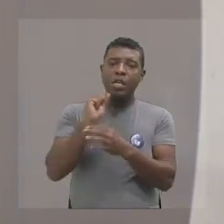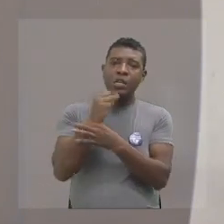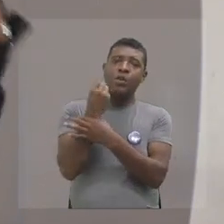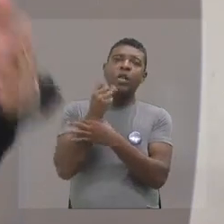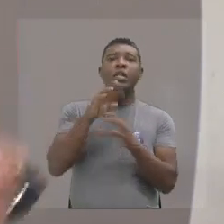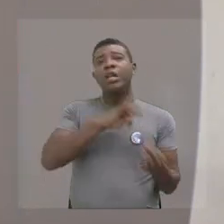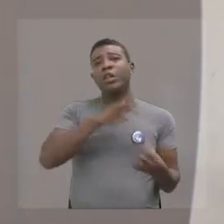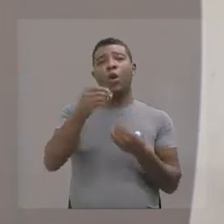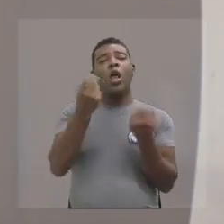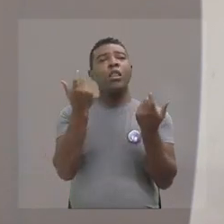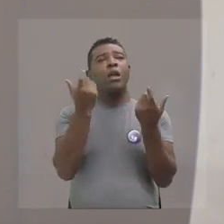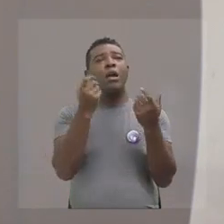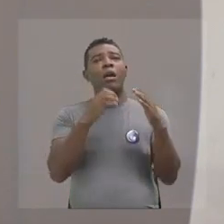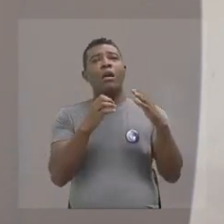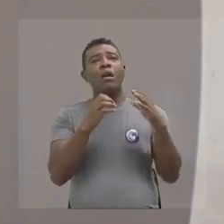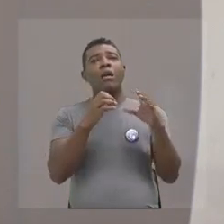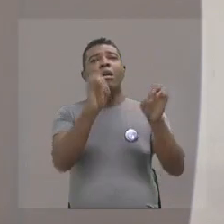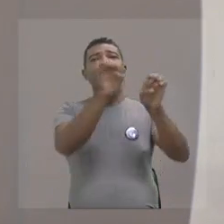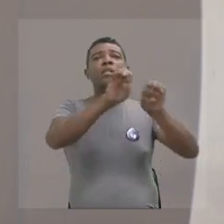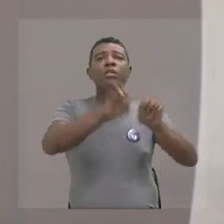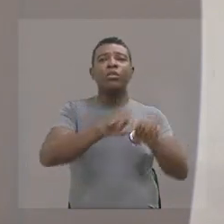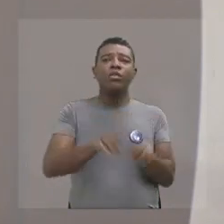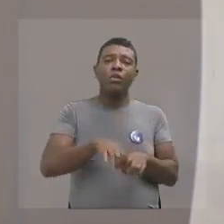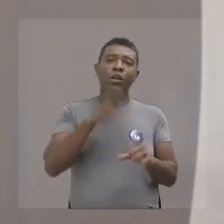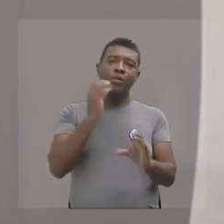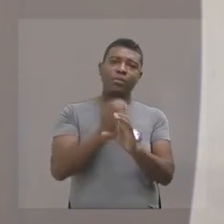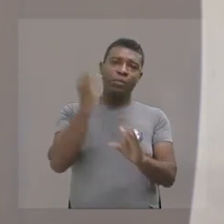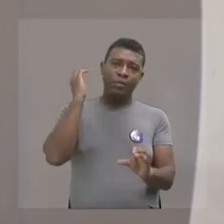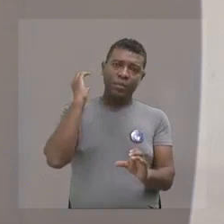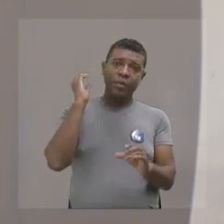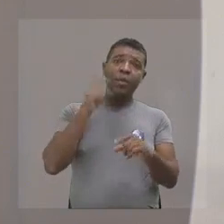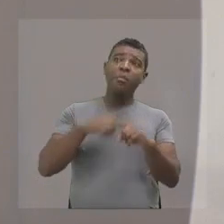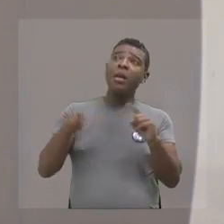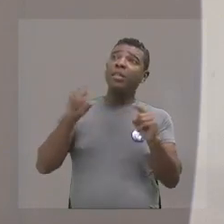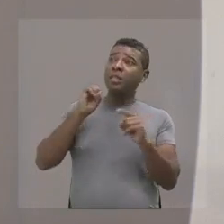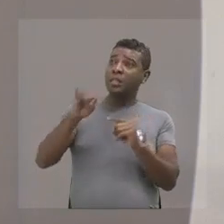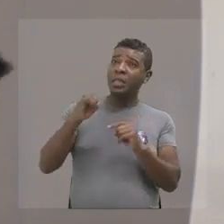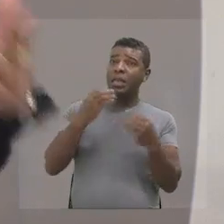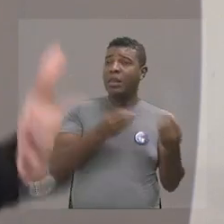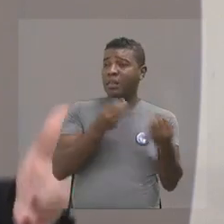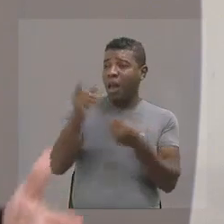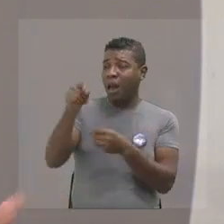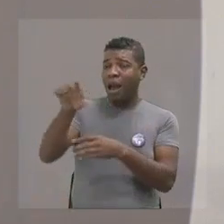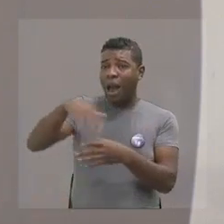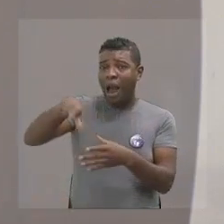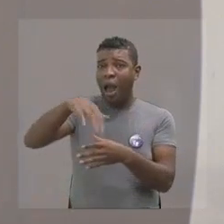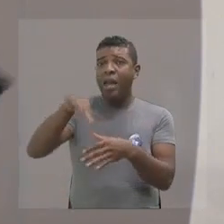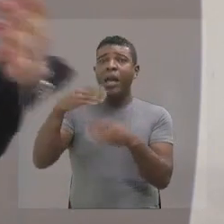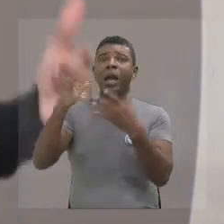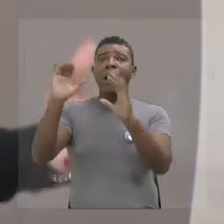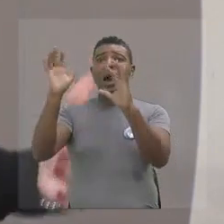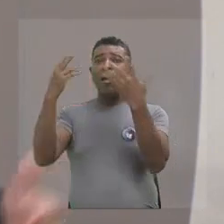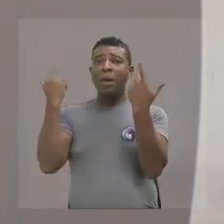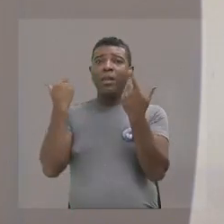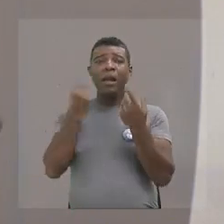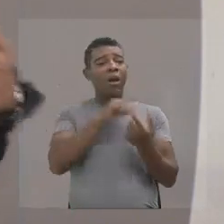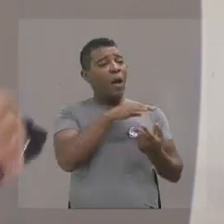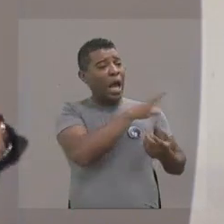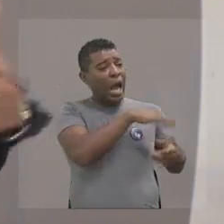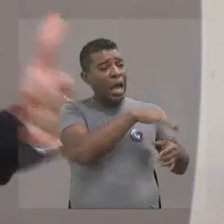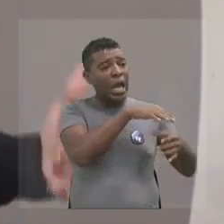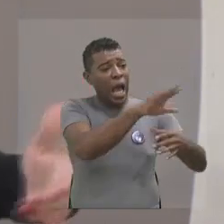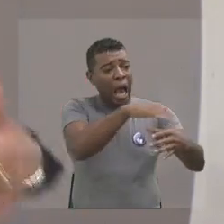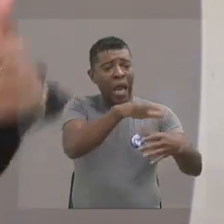barragens doces mas acaba que se imputa a área ambiental toda a responsabilidade de outras áreas porque essas outras áreas não